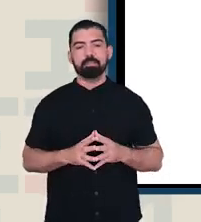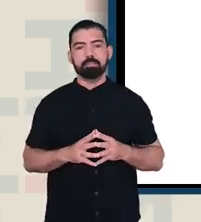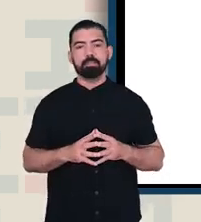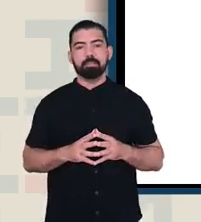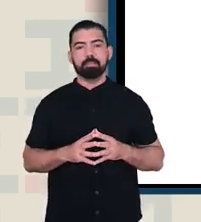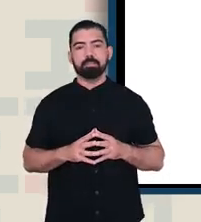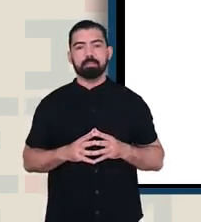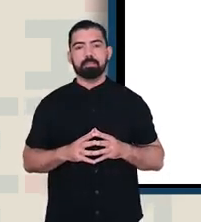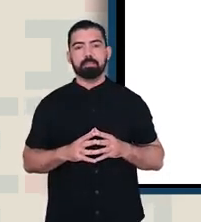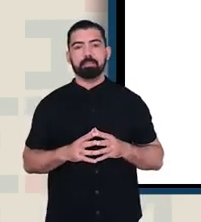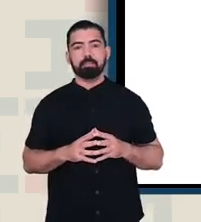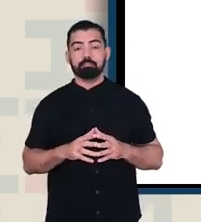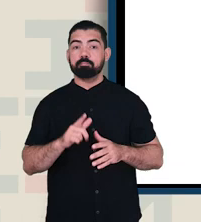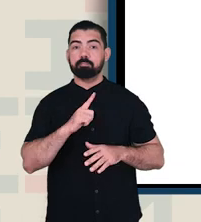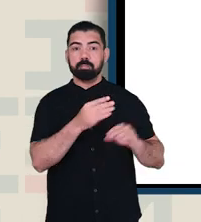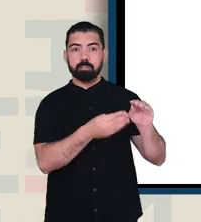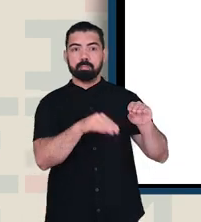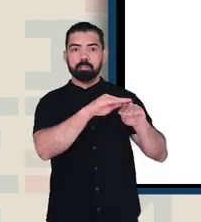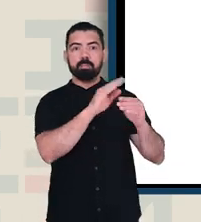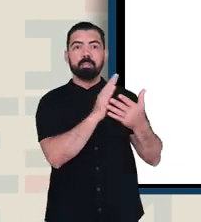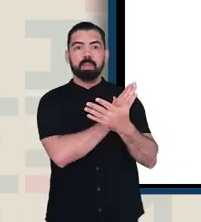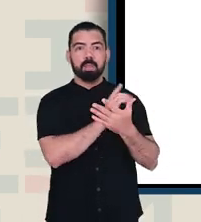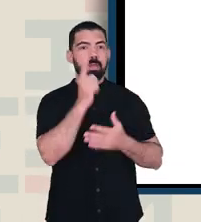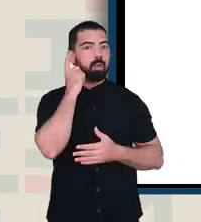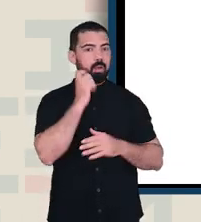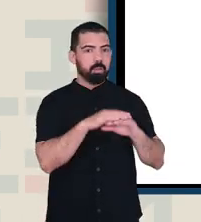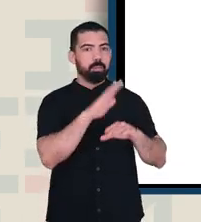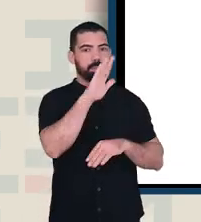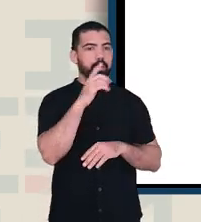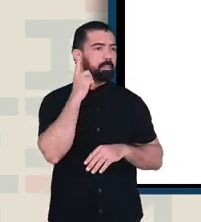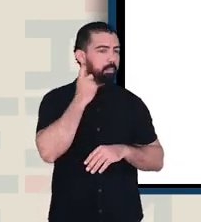Aí em superposição, alguns sons mais ruidosos,